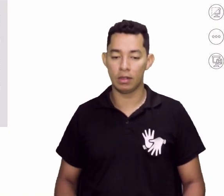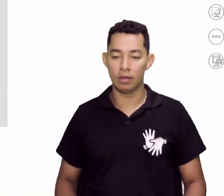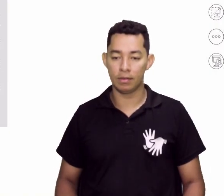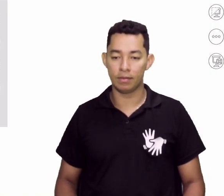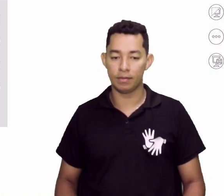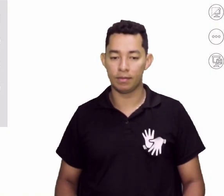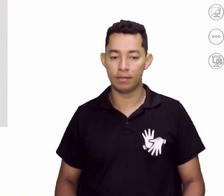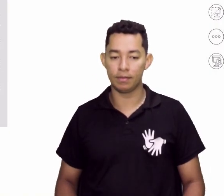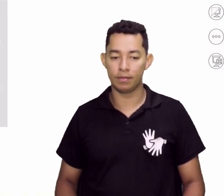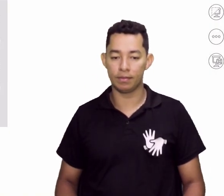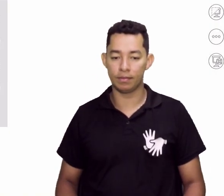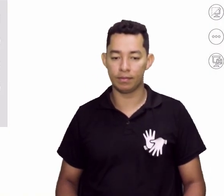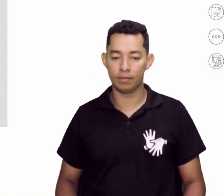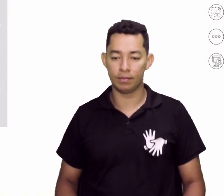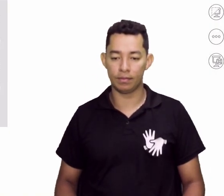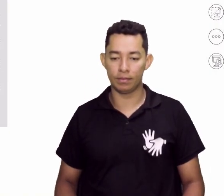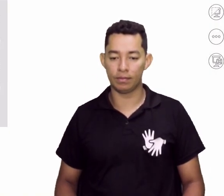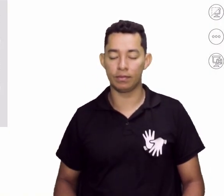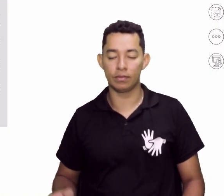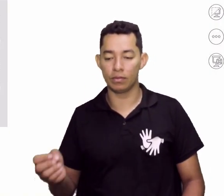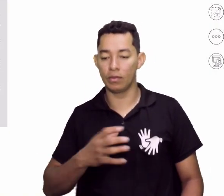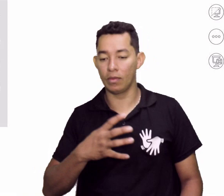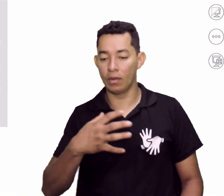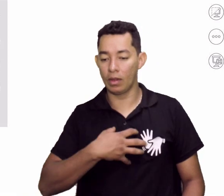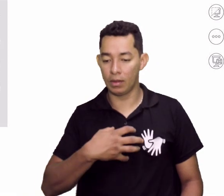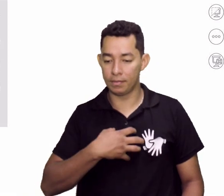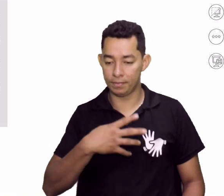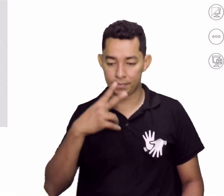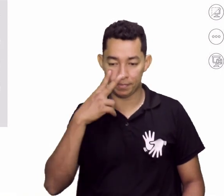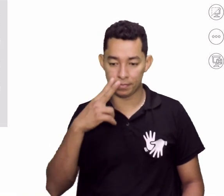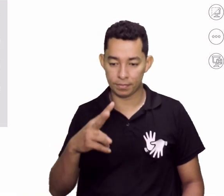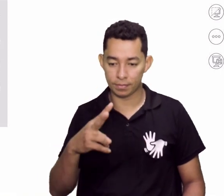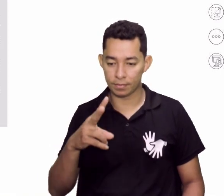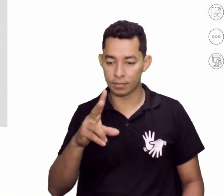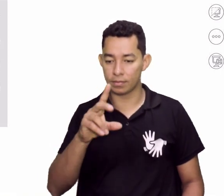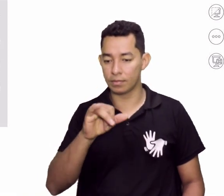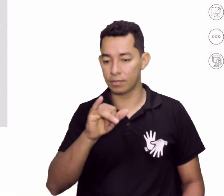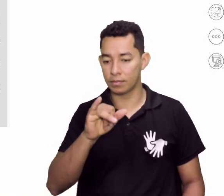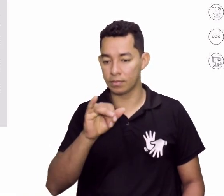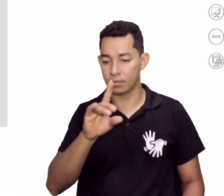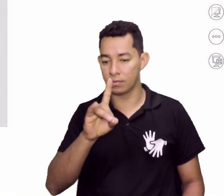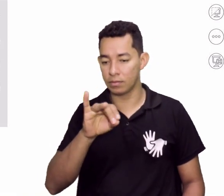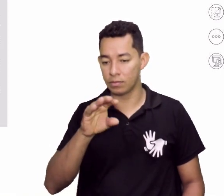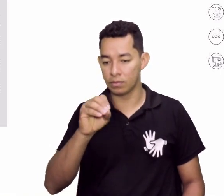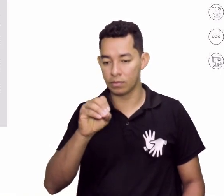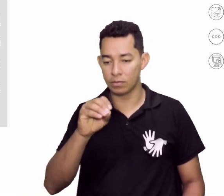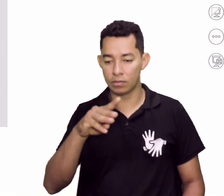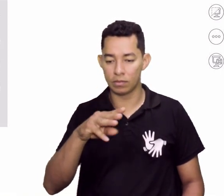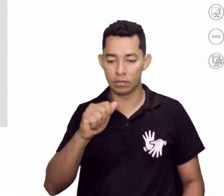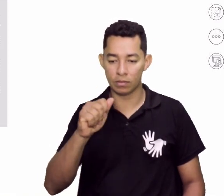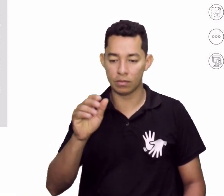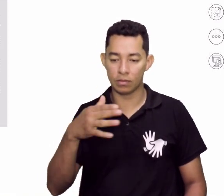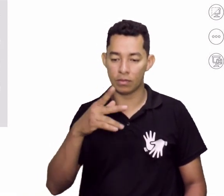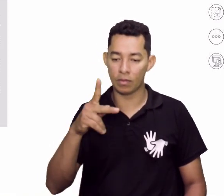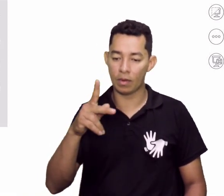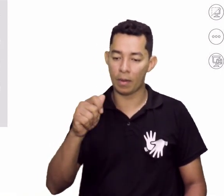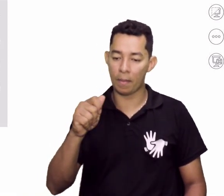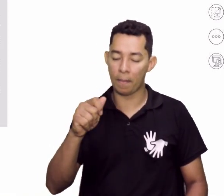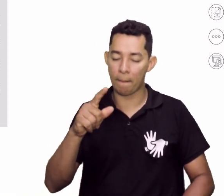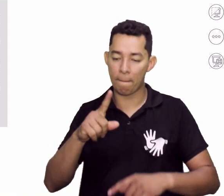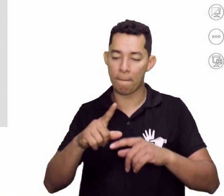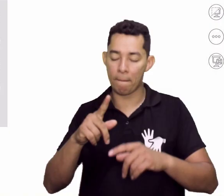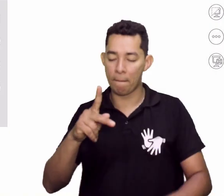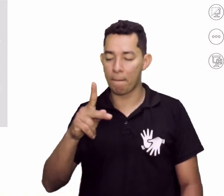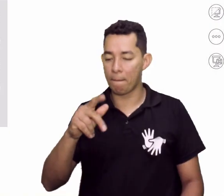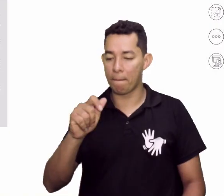um novo recurso, né? Uma nova maneira de ver um idioma plástico universal. Mais um,